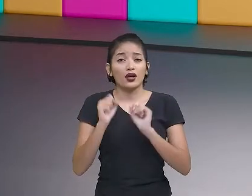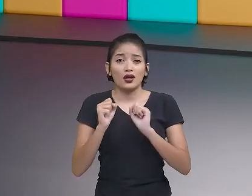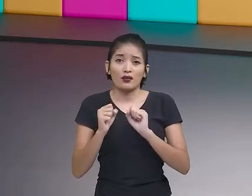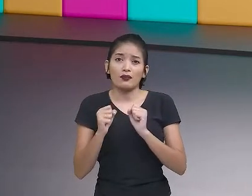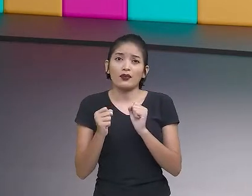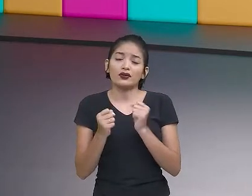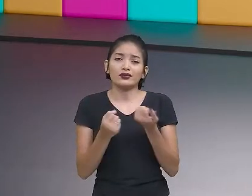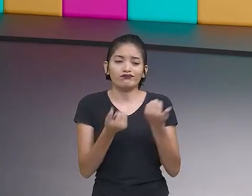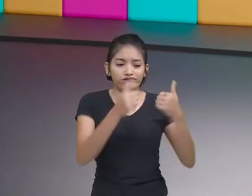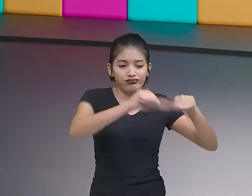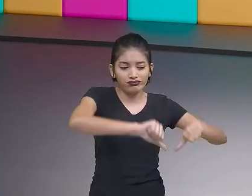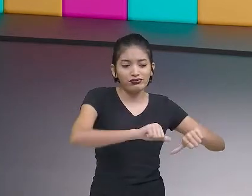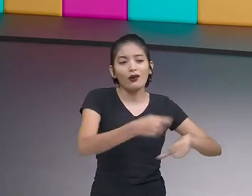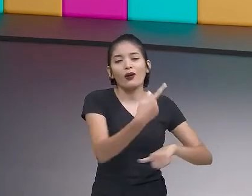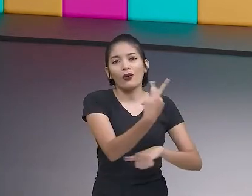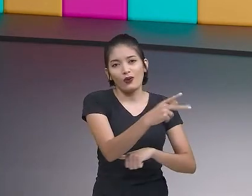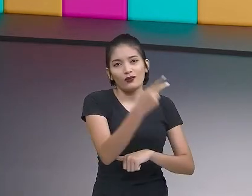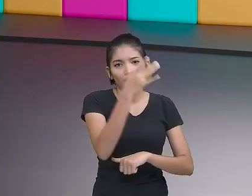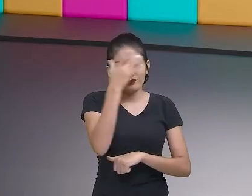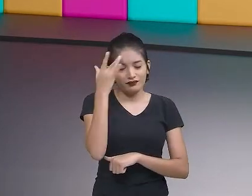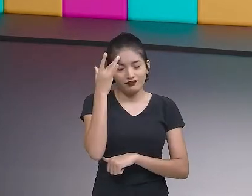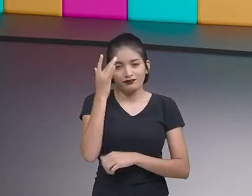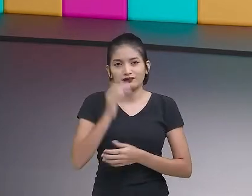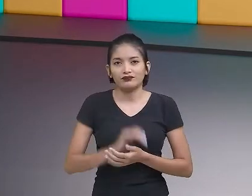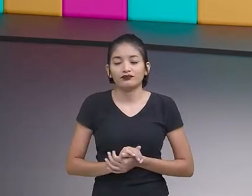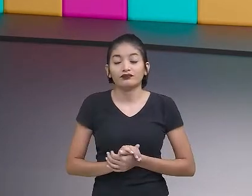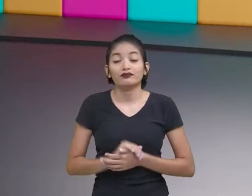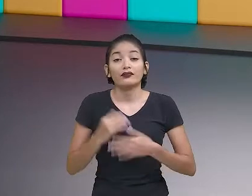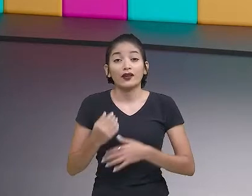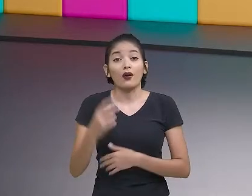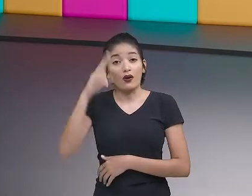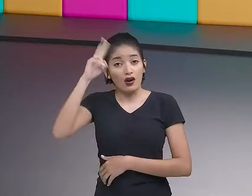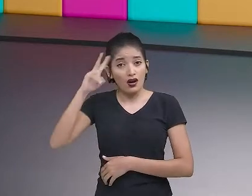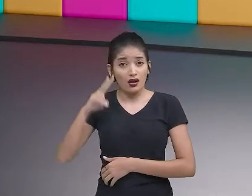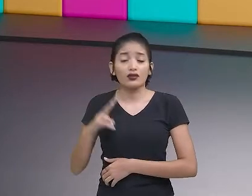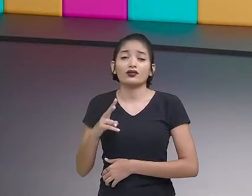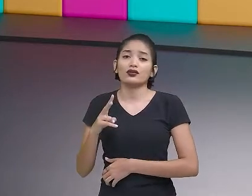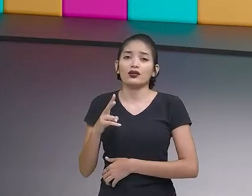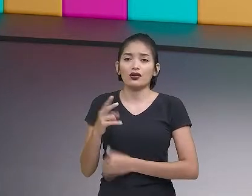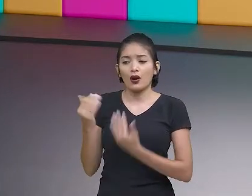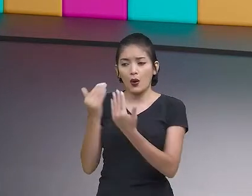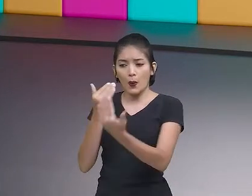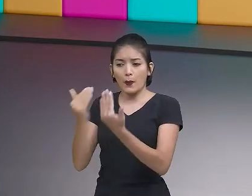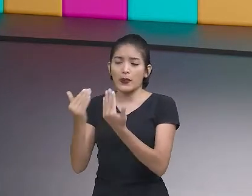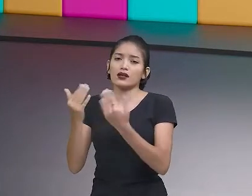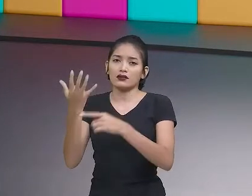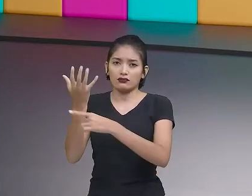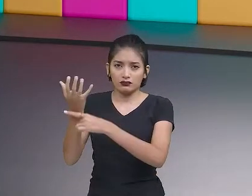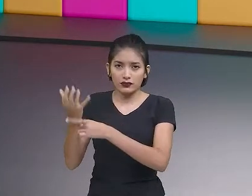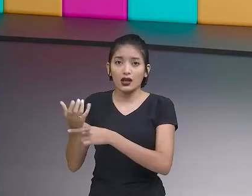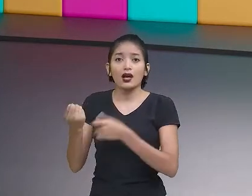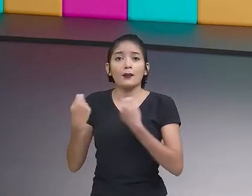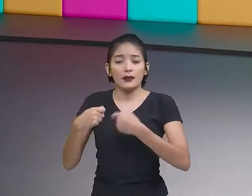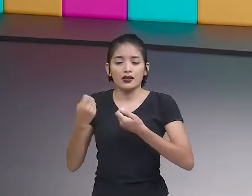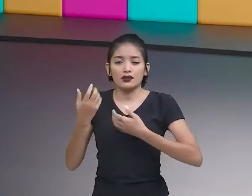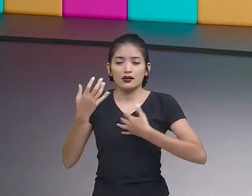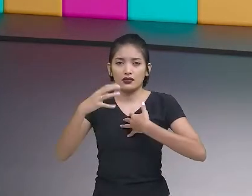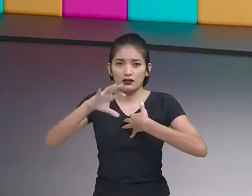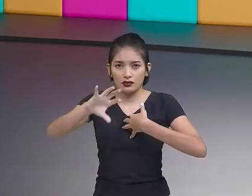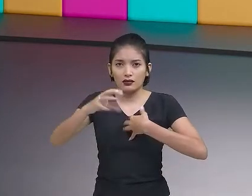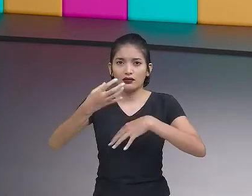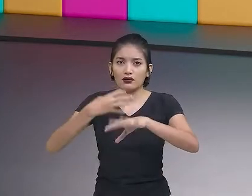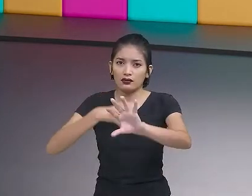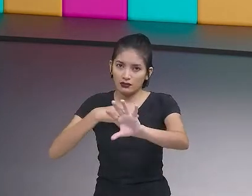outro, ok? Então, a história da peneira, você tem que se colocar no lugar do outro, ter a situação